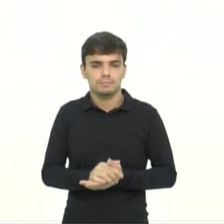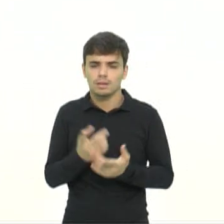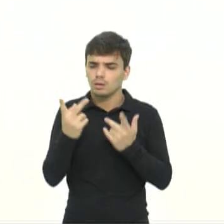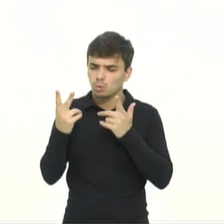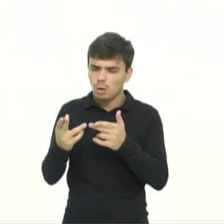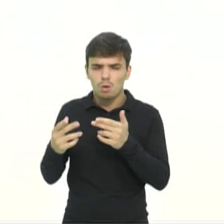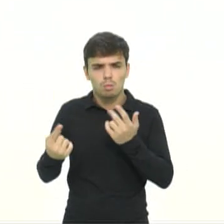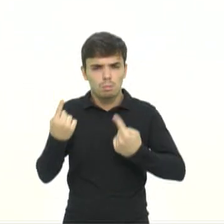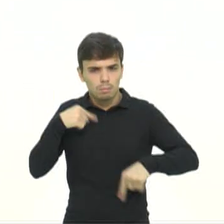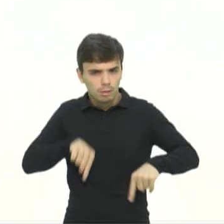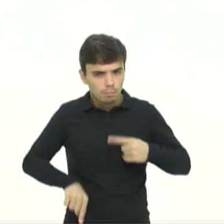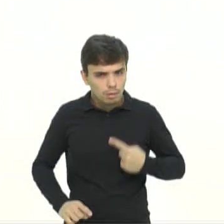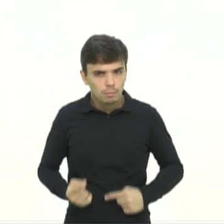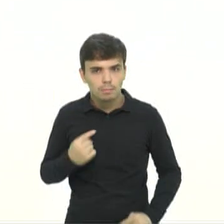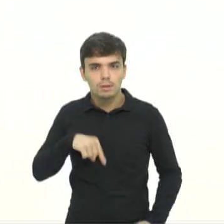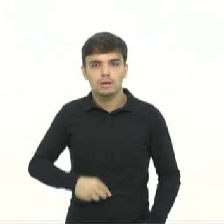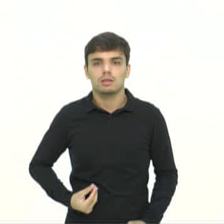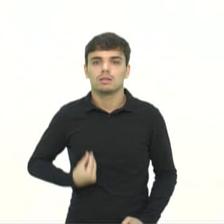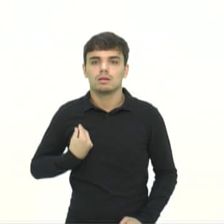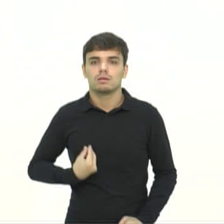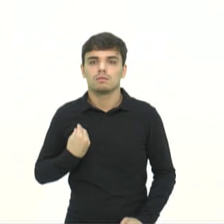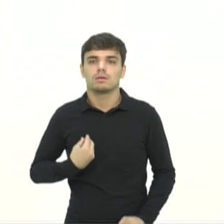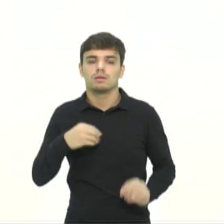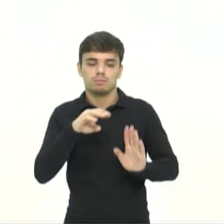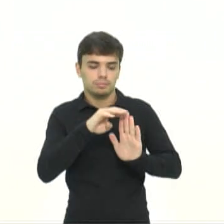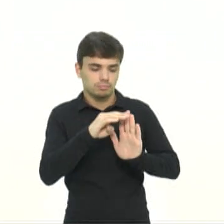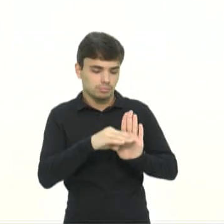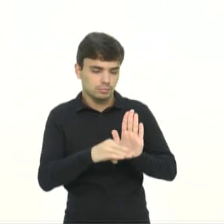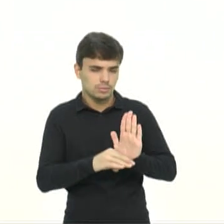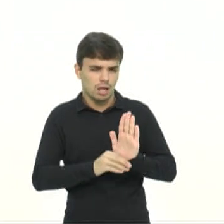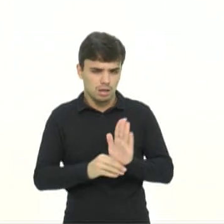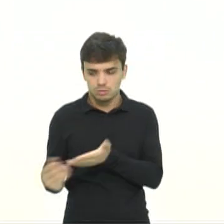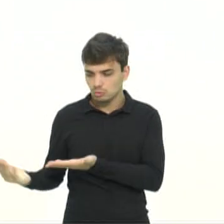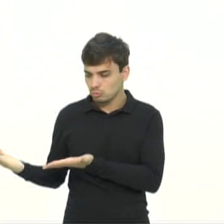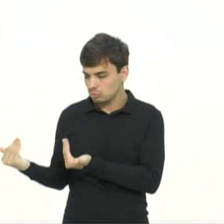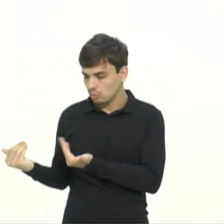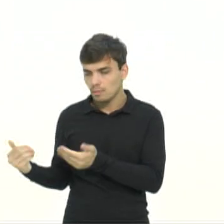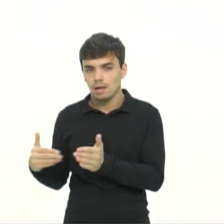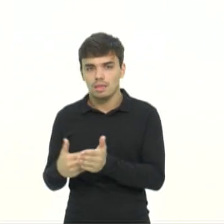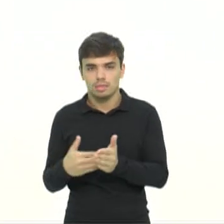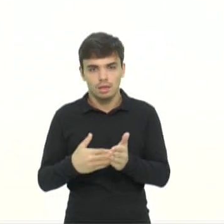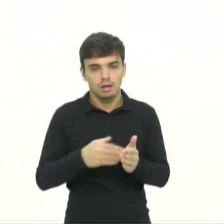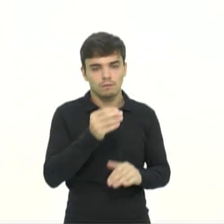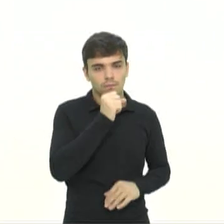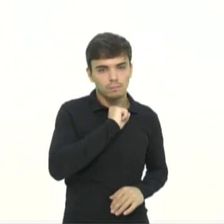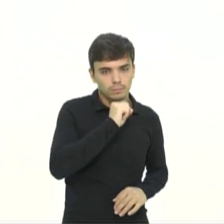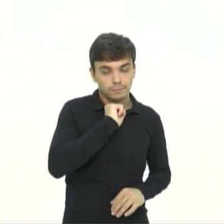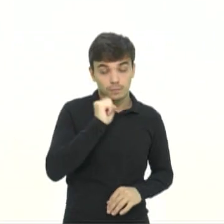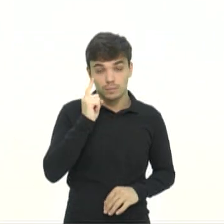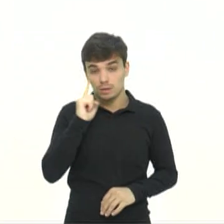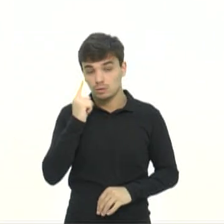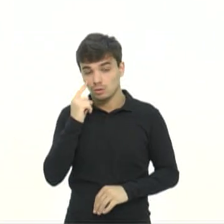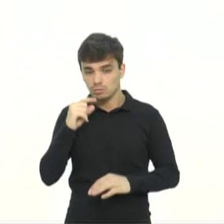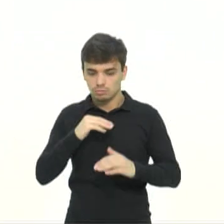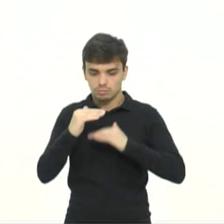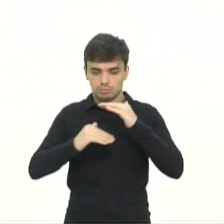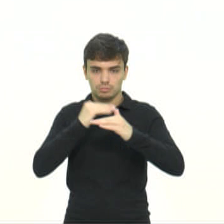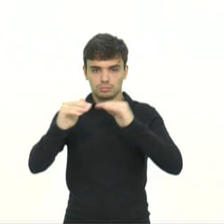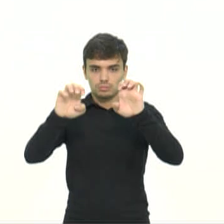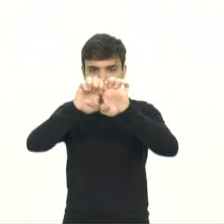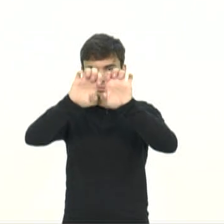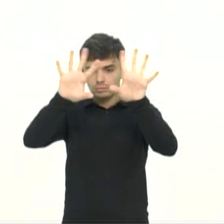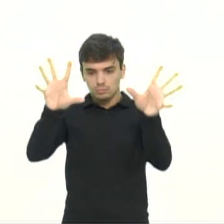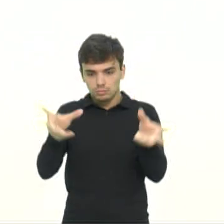organismo vivo, eles passam por vários estágios, desde a juventude até a maturidade. Sucessão ecológica é o nome que se dá a